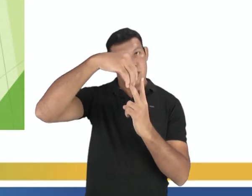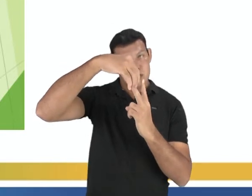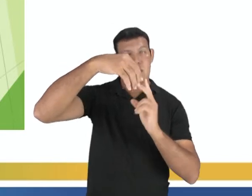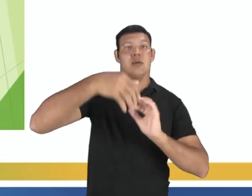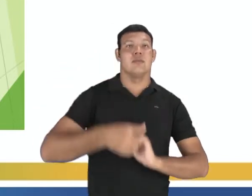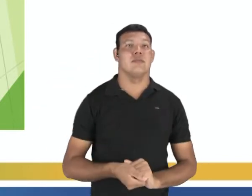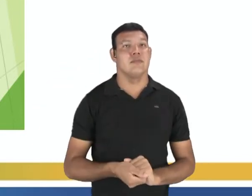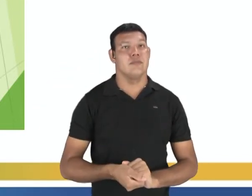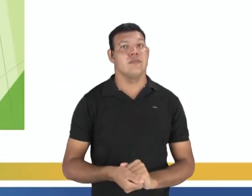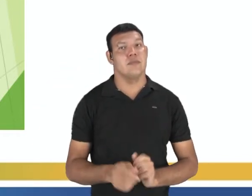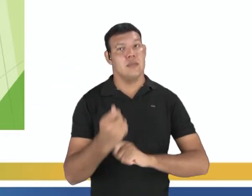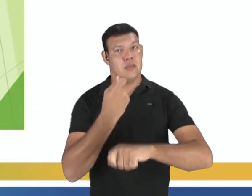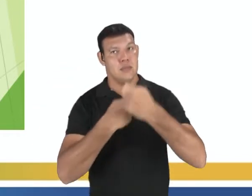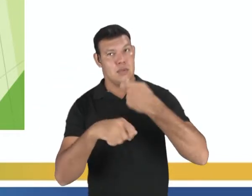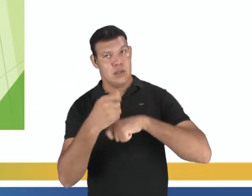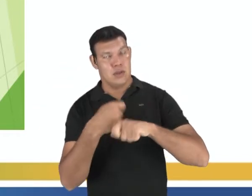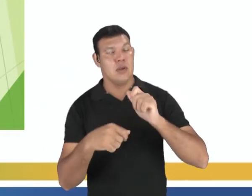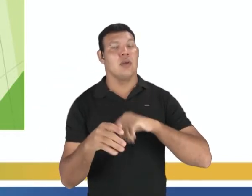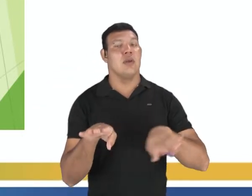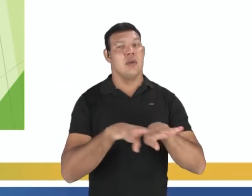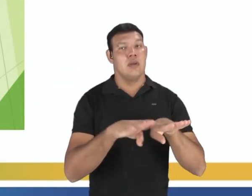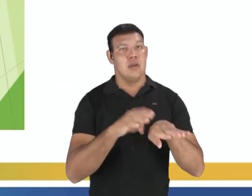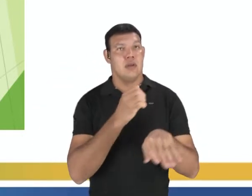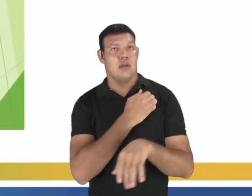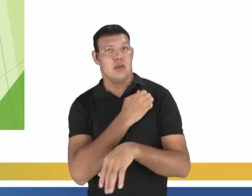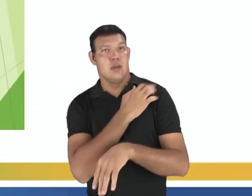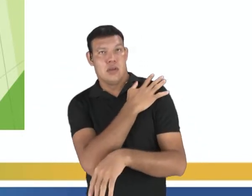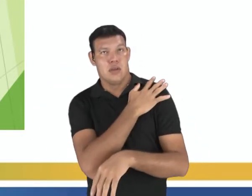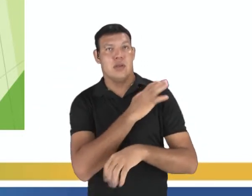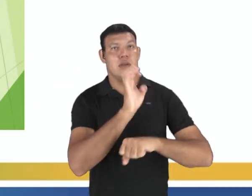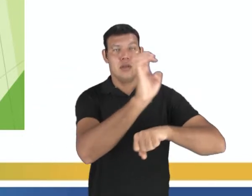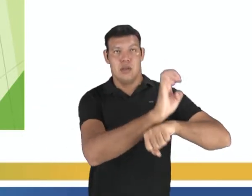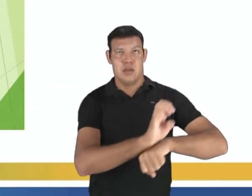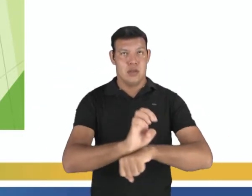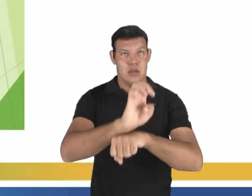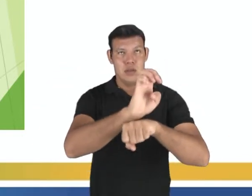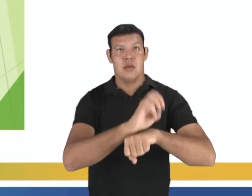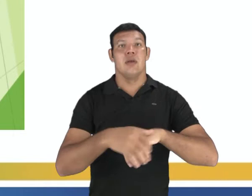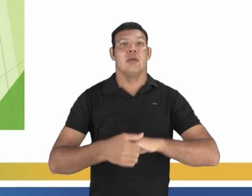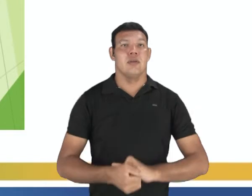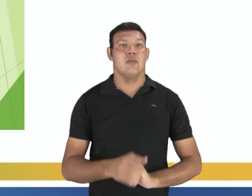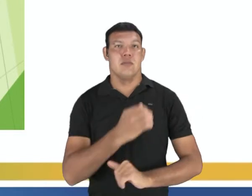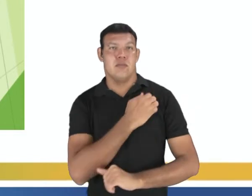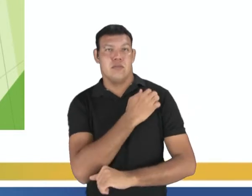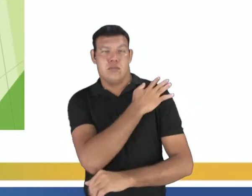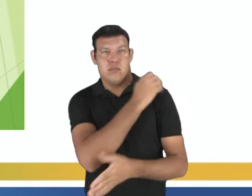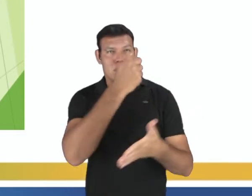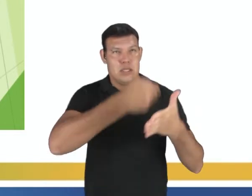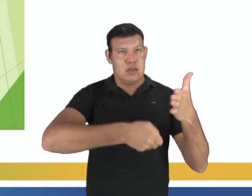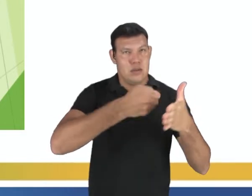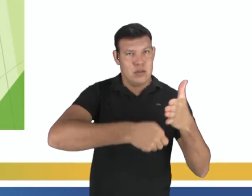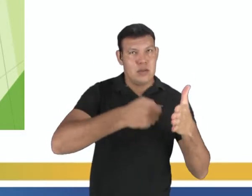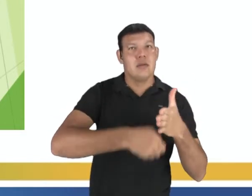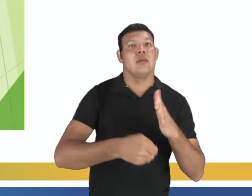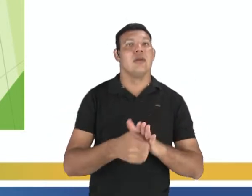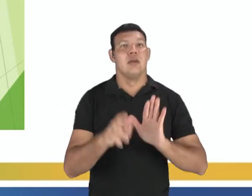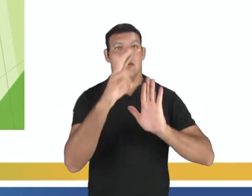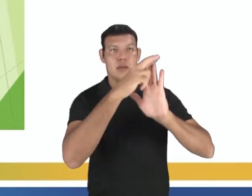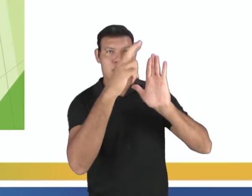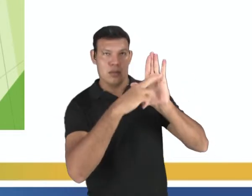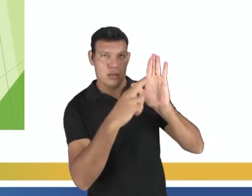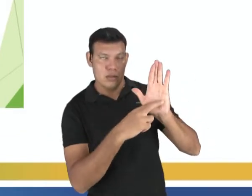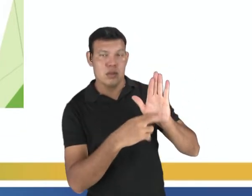administrativas e militares, dependendo aí da situação. O Estado era militarizado e o modo de vida rigidamente regulamentado